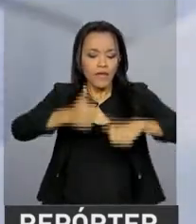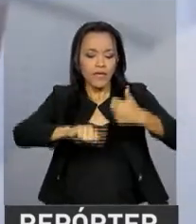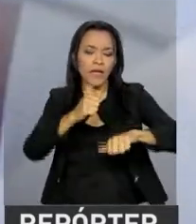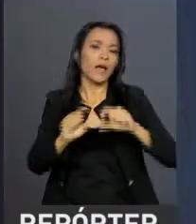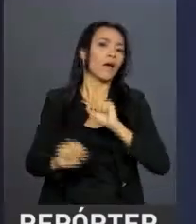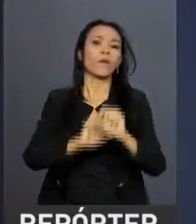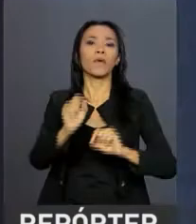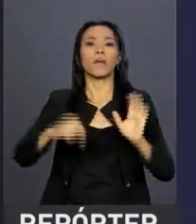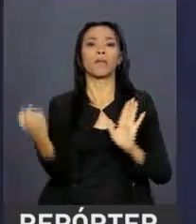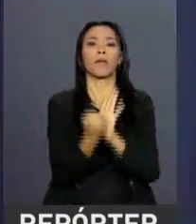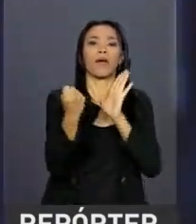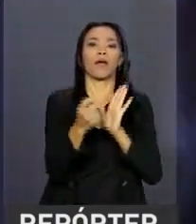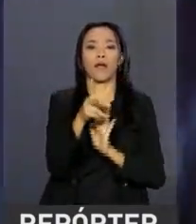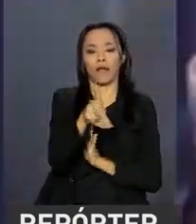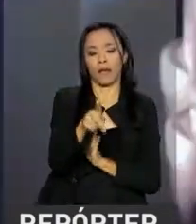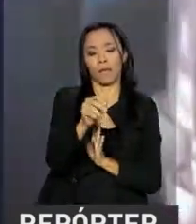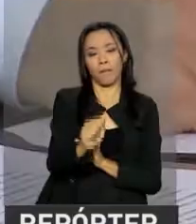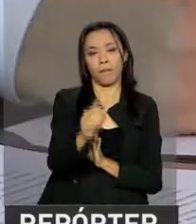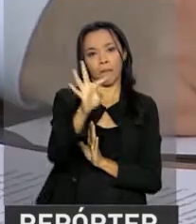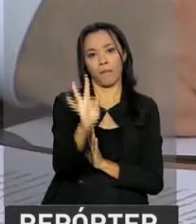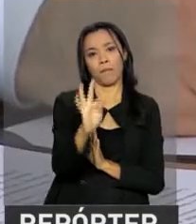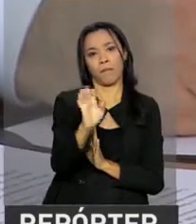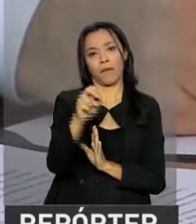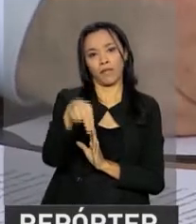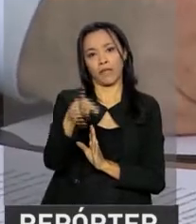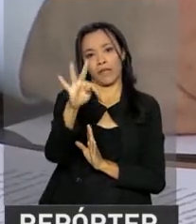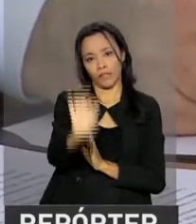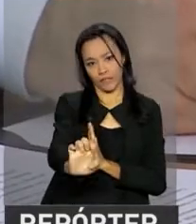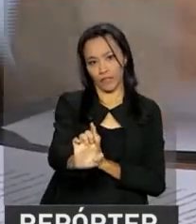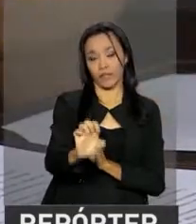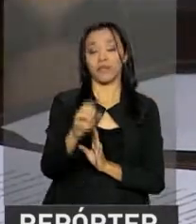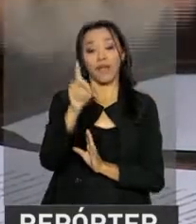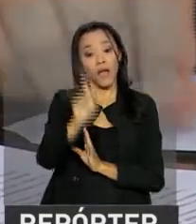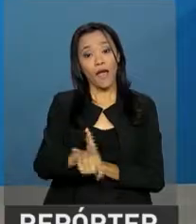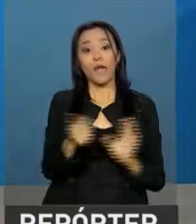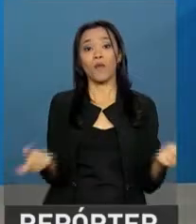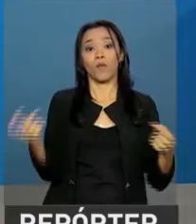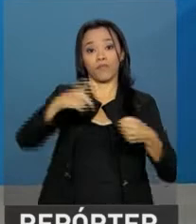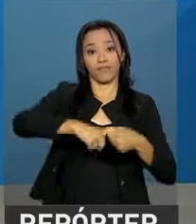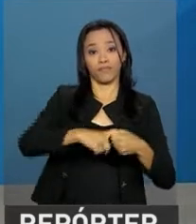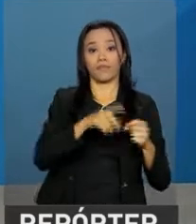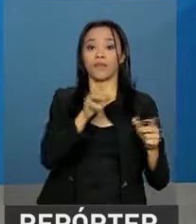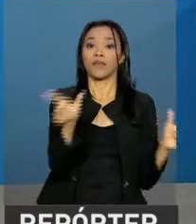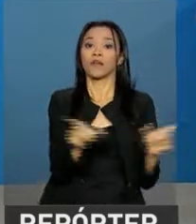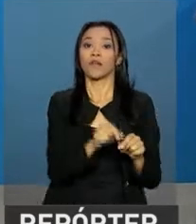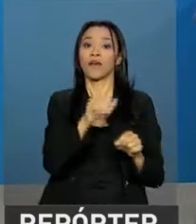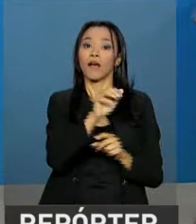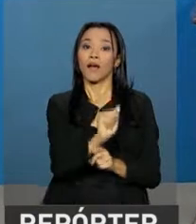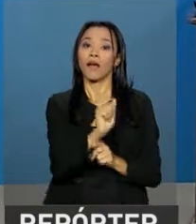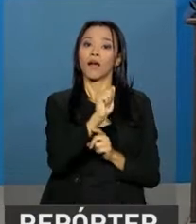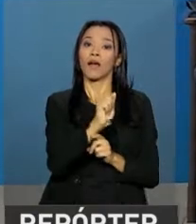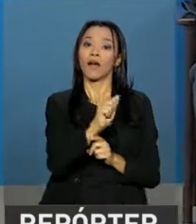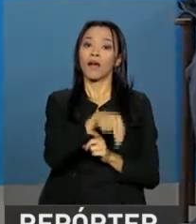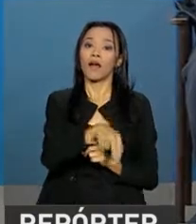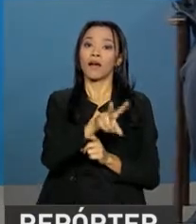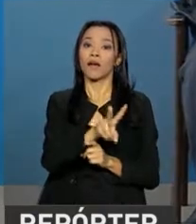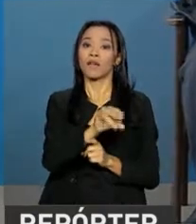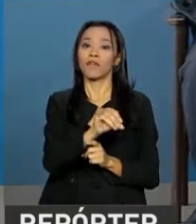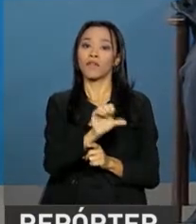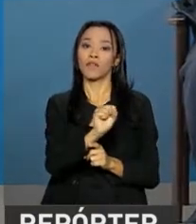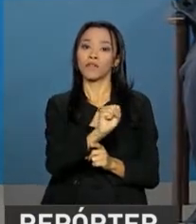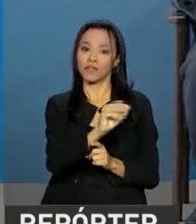e produtos farmacêuticos o acordo firmado entre a anvisa eo instituto nacional de propriedade industrial